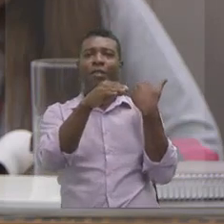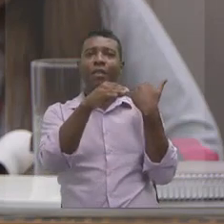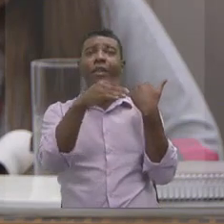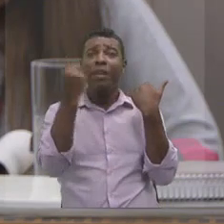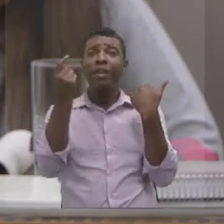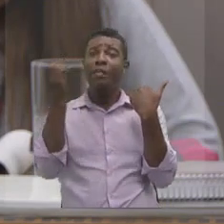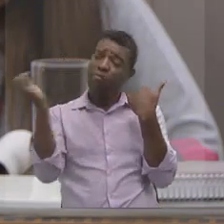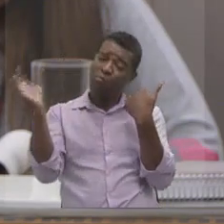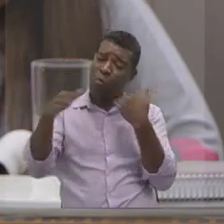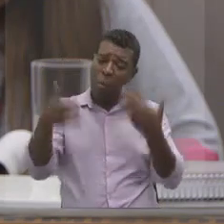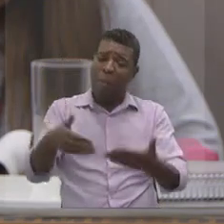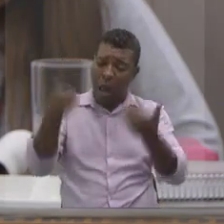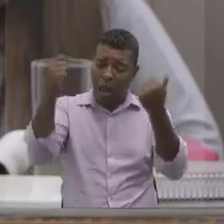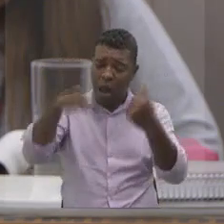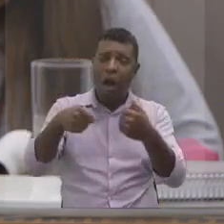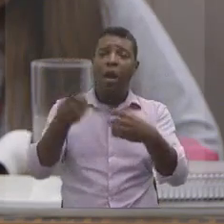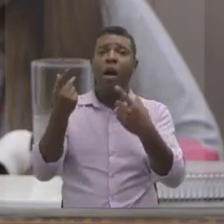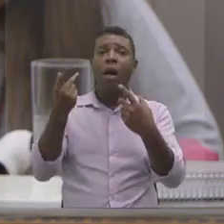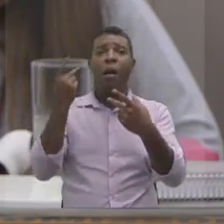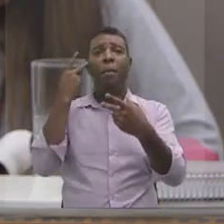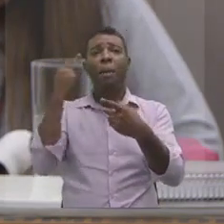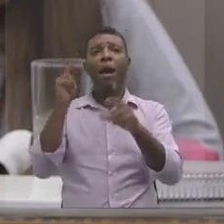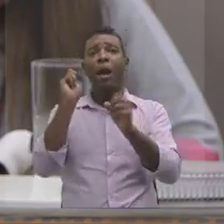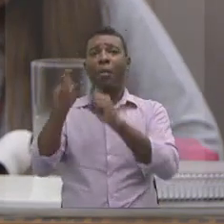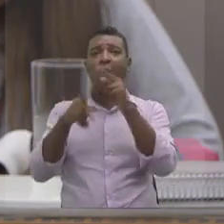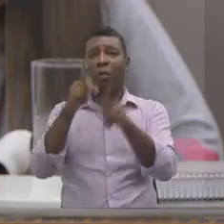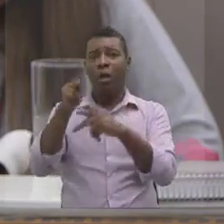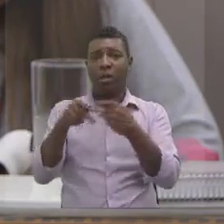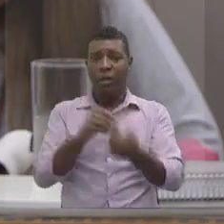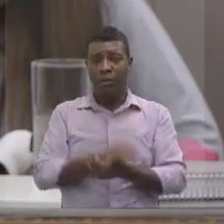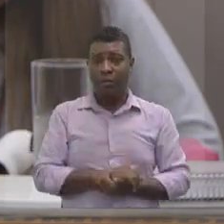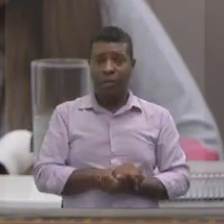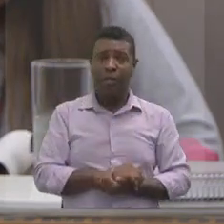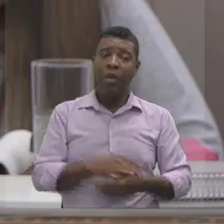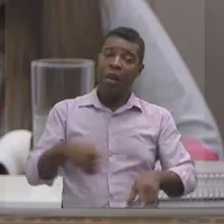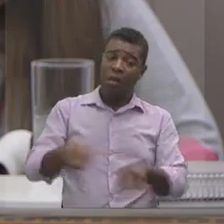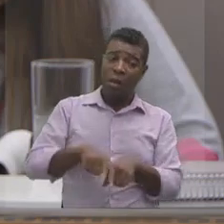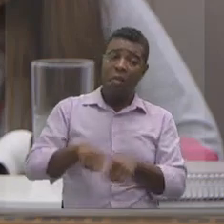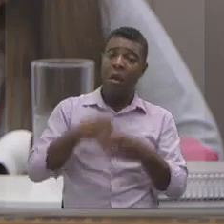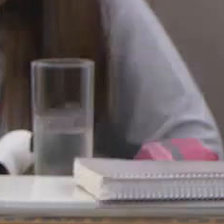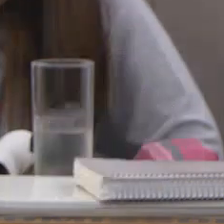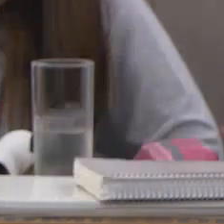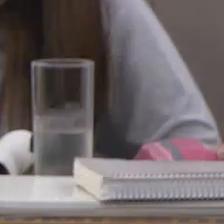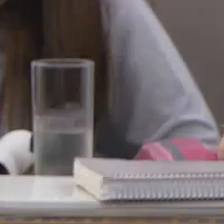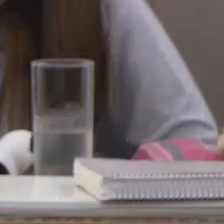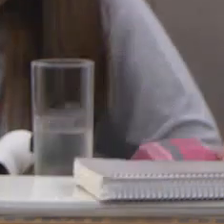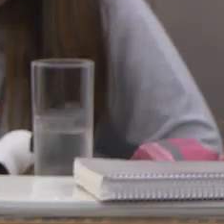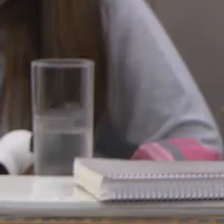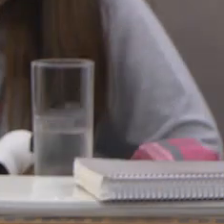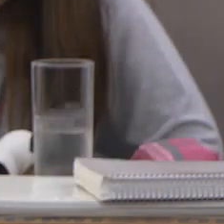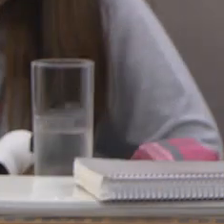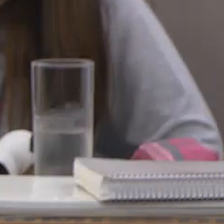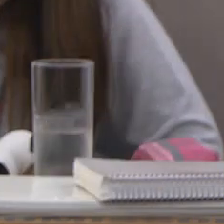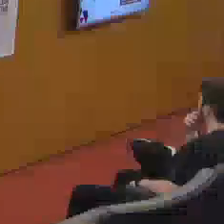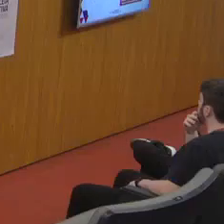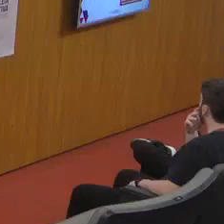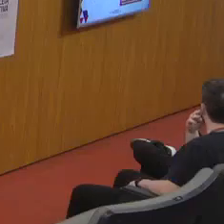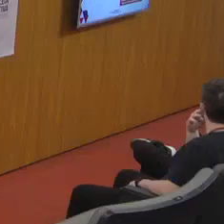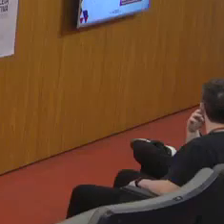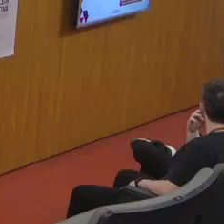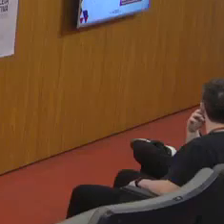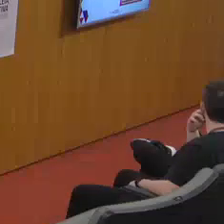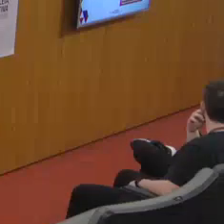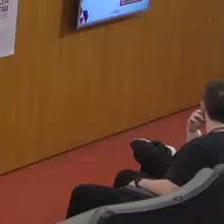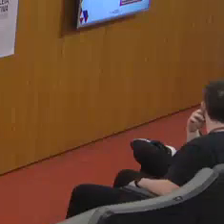por todas as regiões do Estado eu queria destacar também ainda dentro do setor rodoviário a gente pode dar ordem